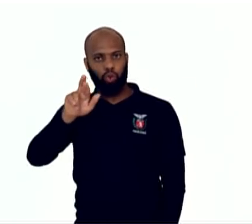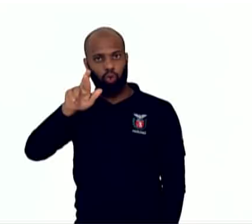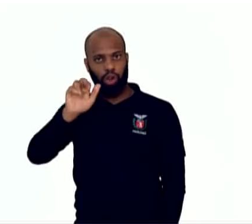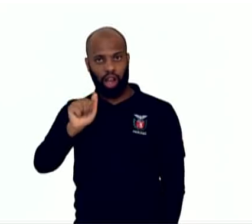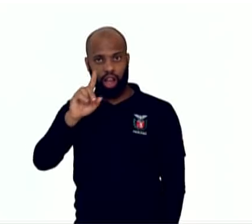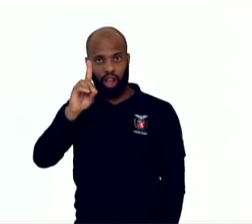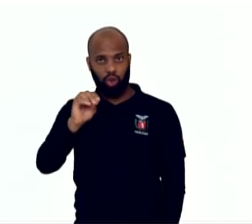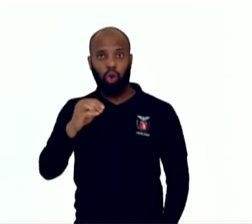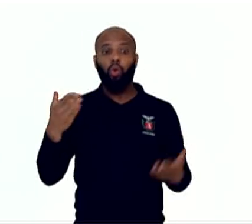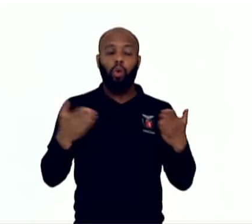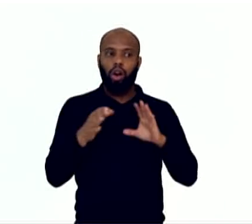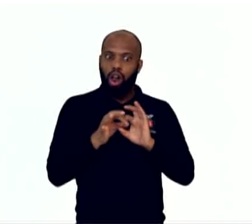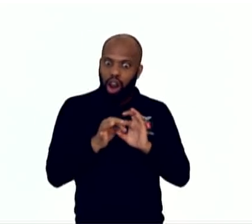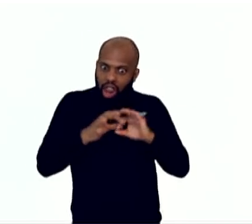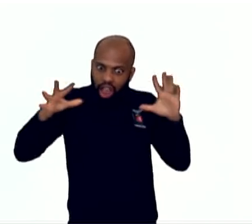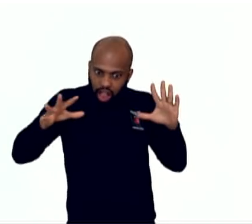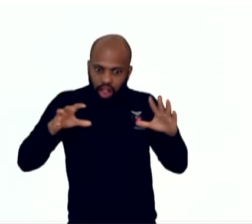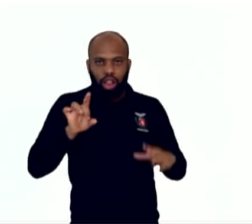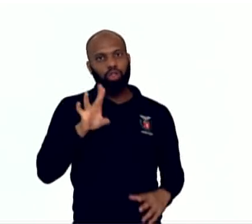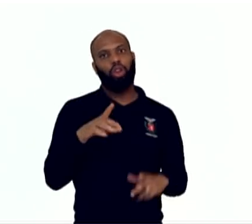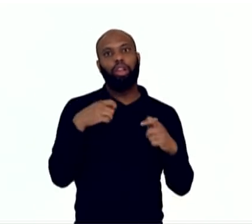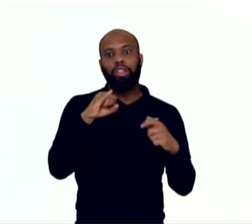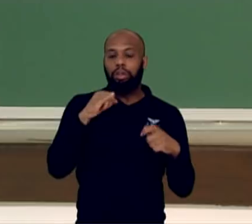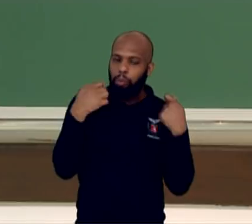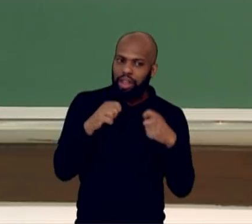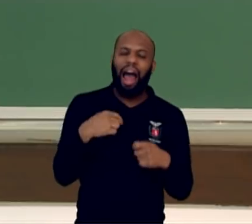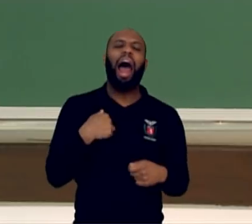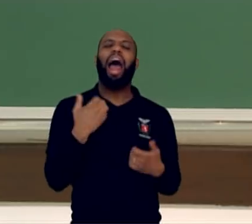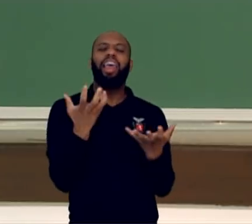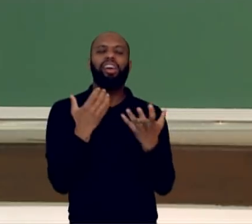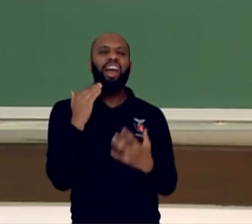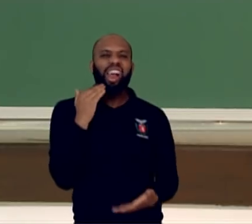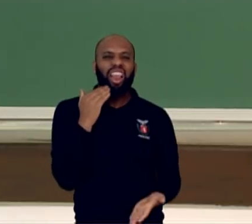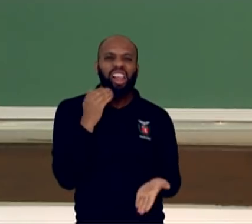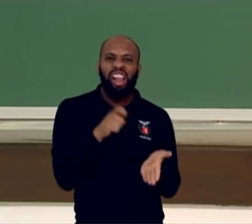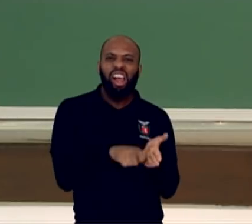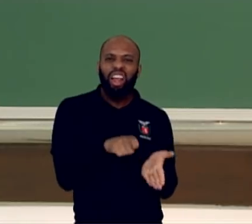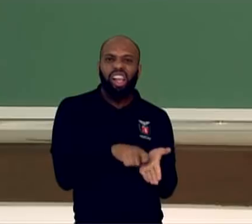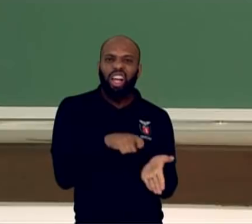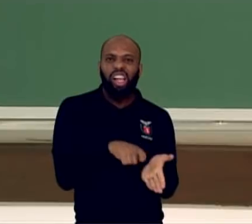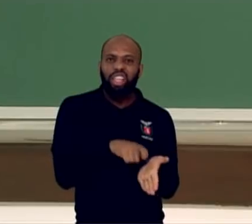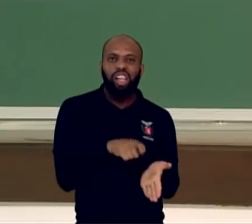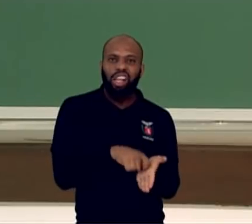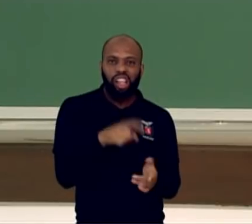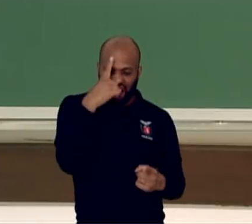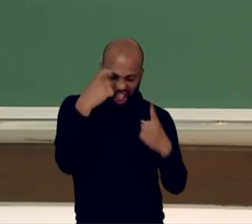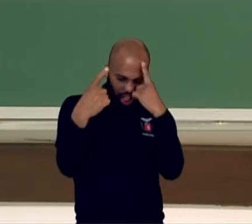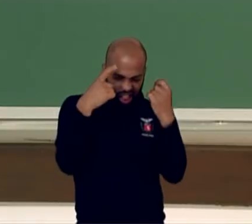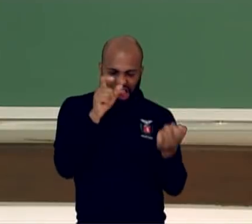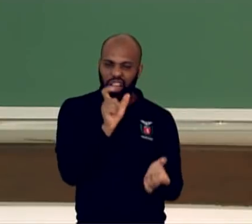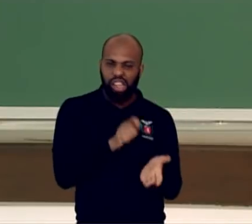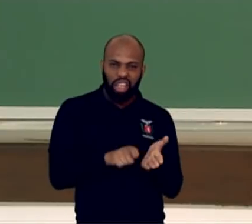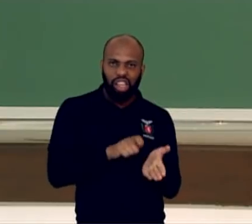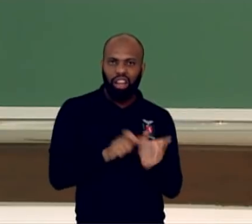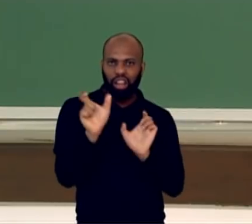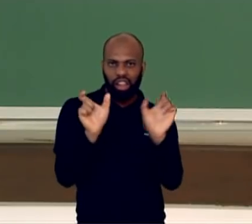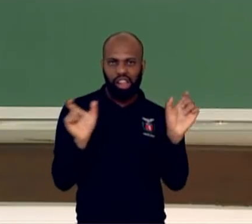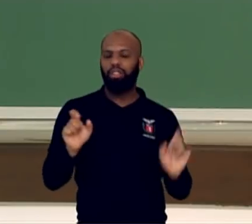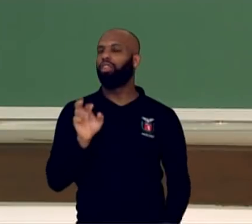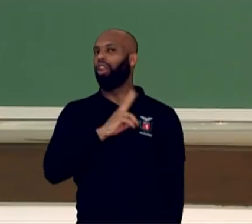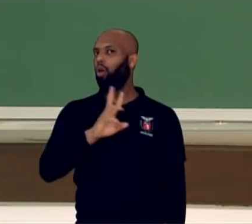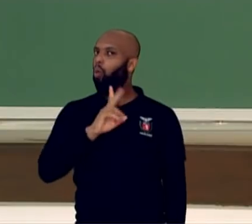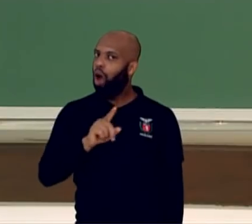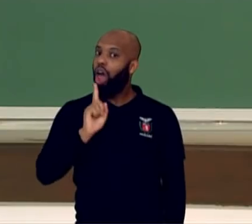muito necessário mesmo para a sua ideia. Não é para errar propositalmente, criar palavras de qualquer jeito. Então, a